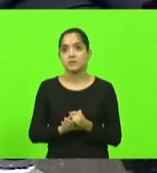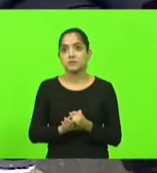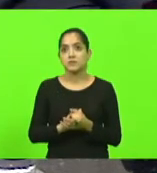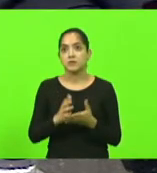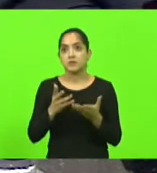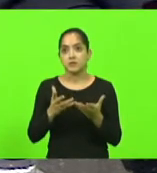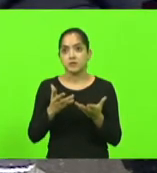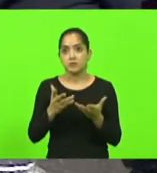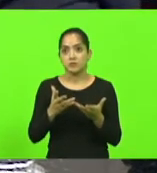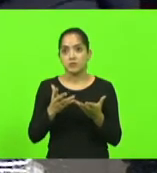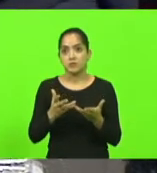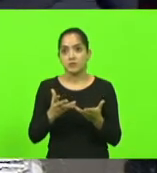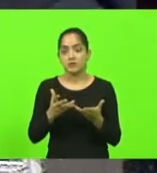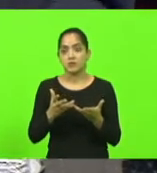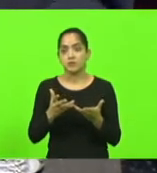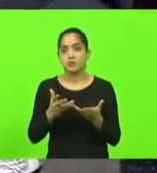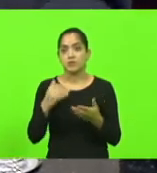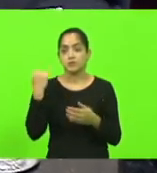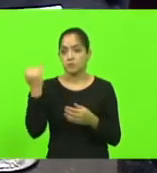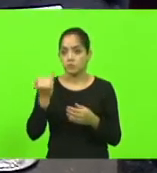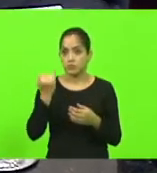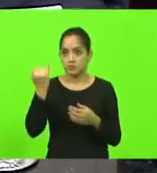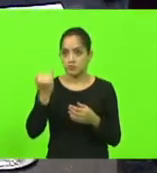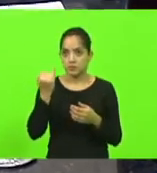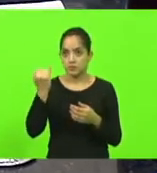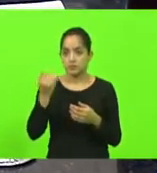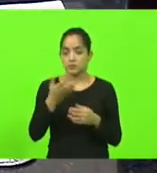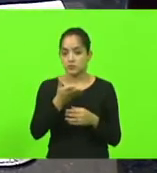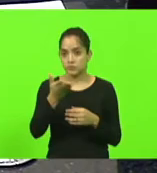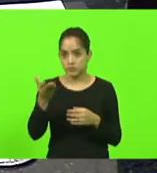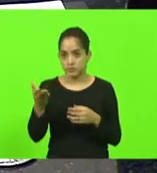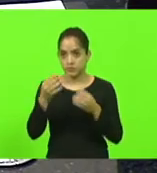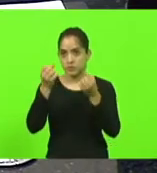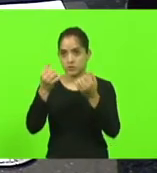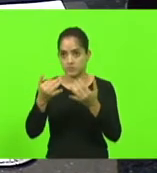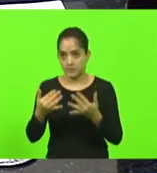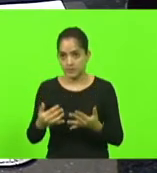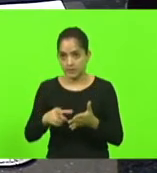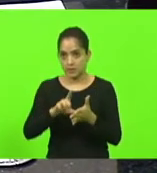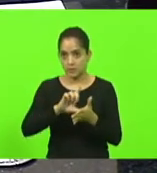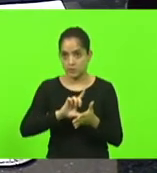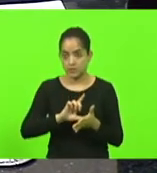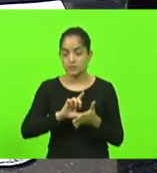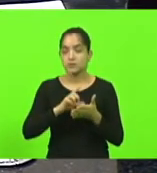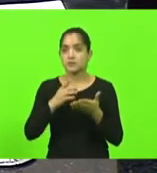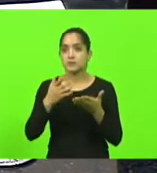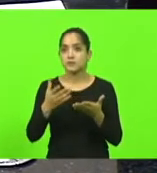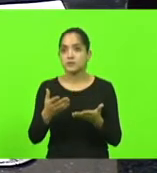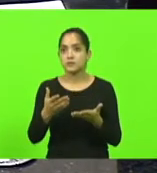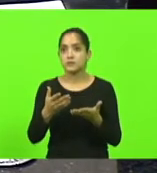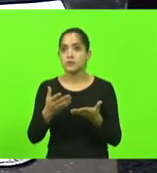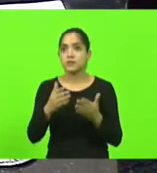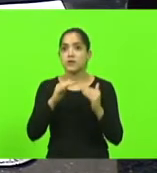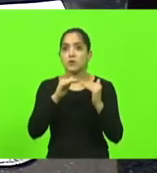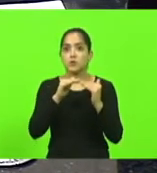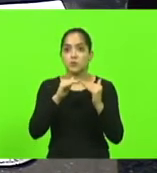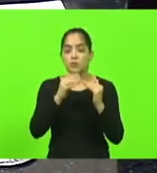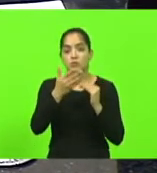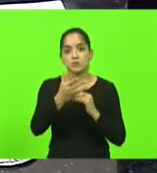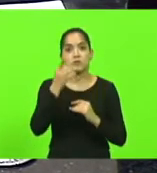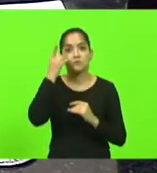fazer consideração importante de todos os deputados fizeram aqui, mas eu quero ir na mesma esteira do deputado